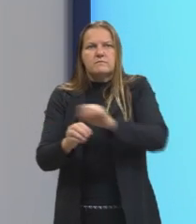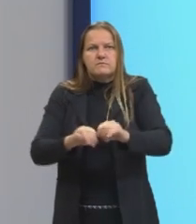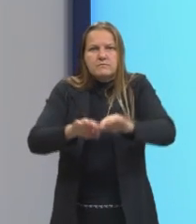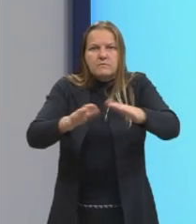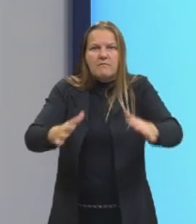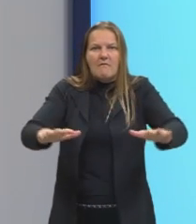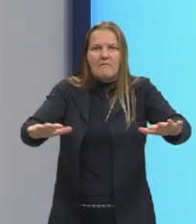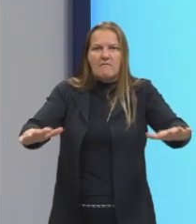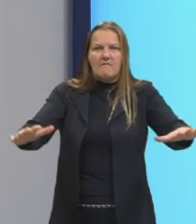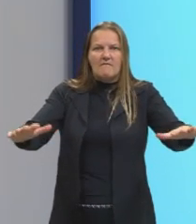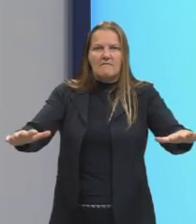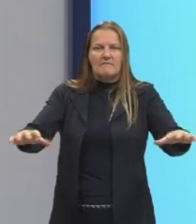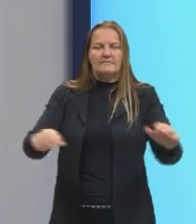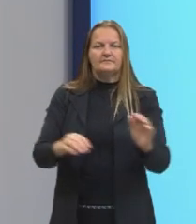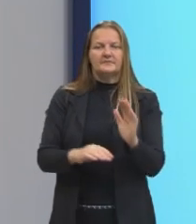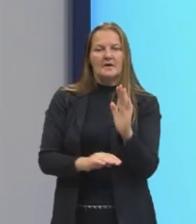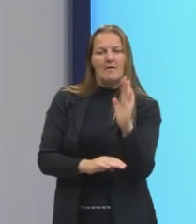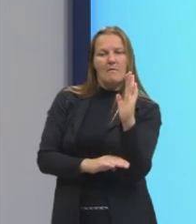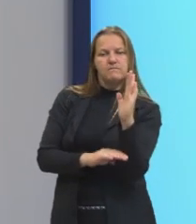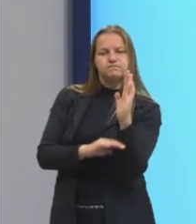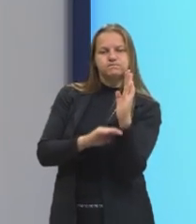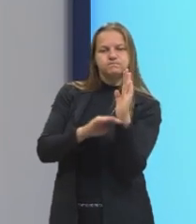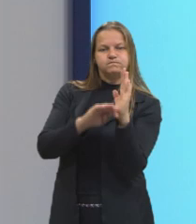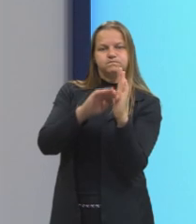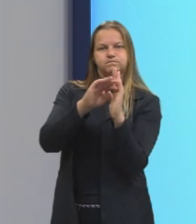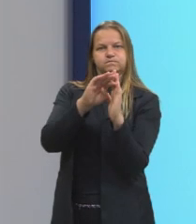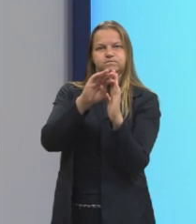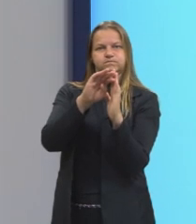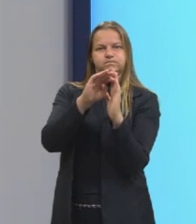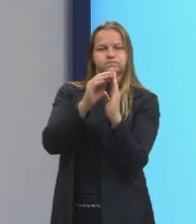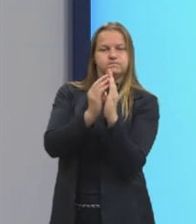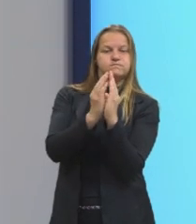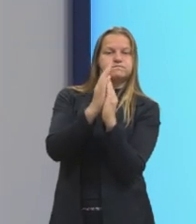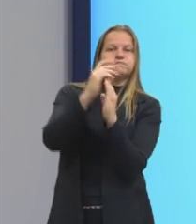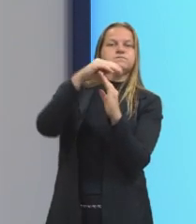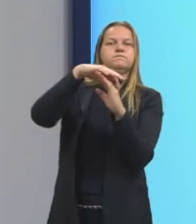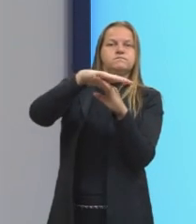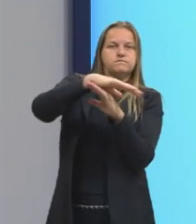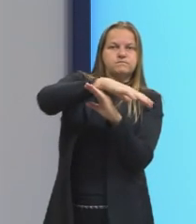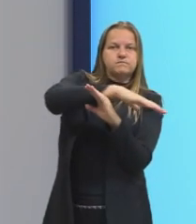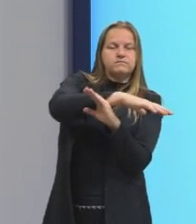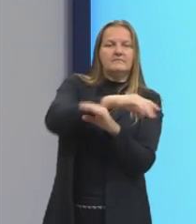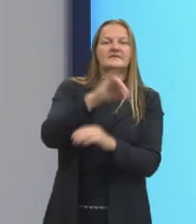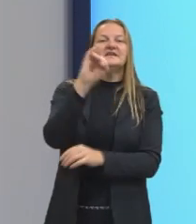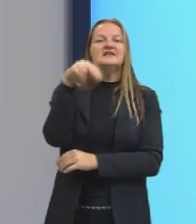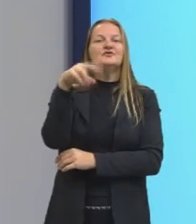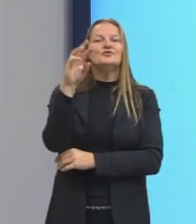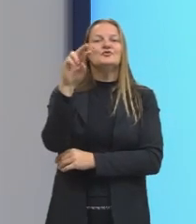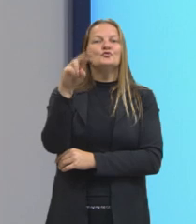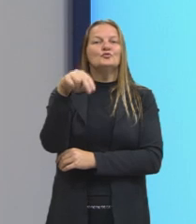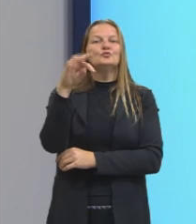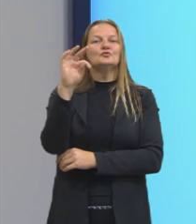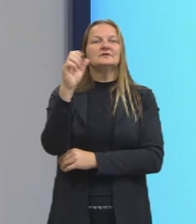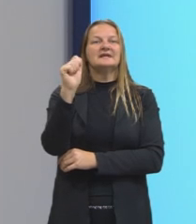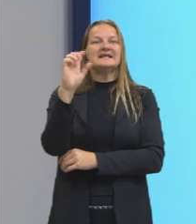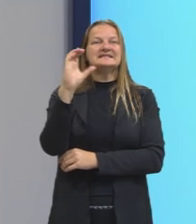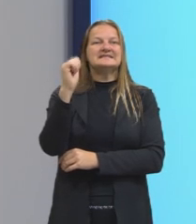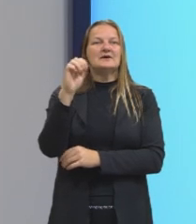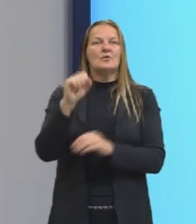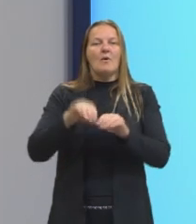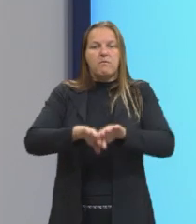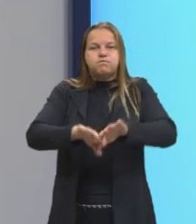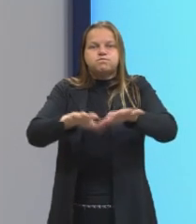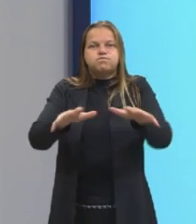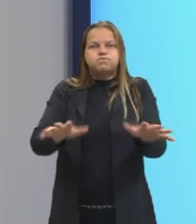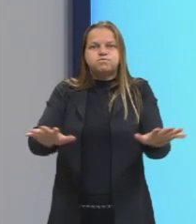Olha o rio encher até né a essa essa questão já inundação ela passa um pouco ó ela